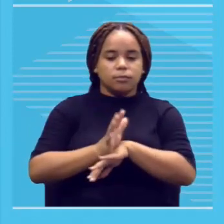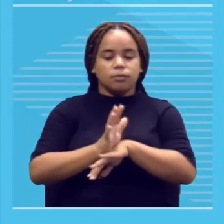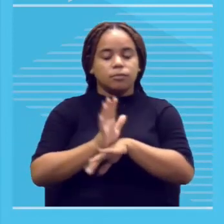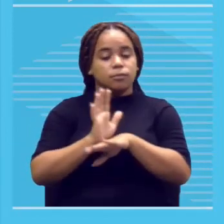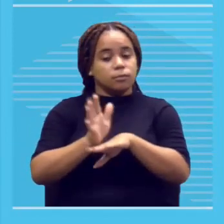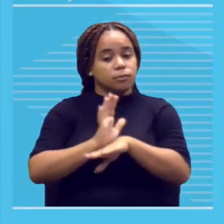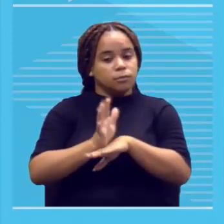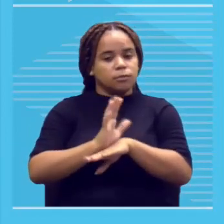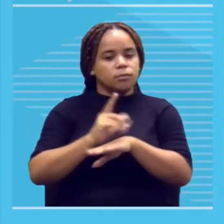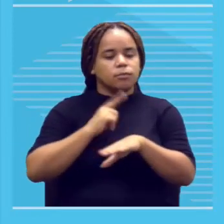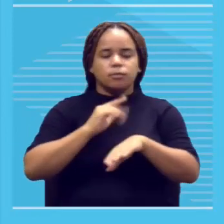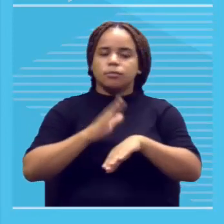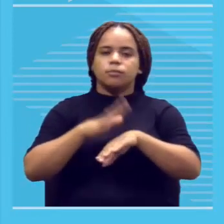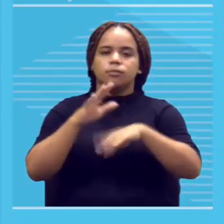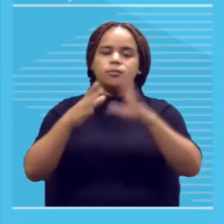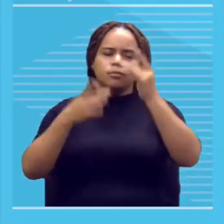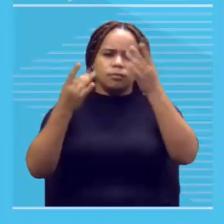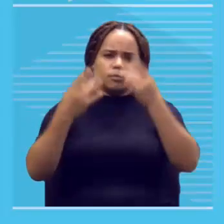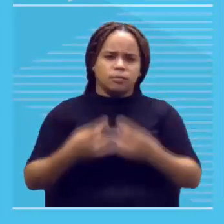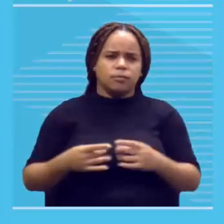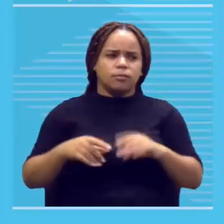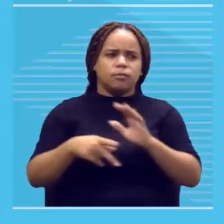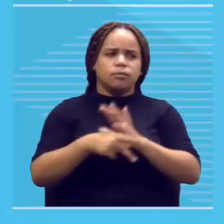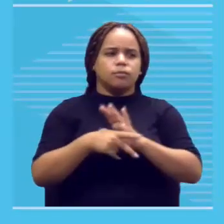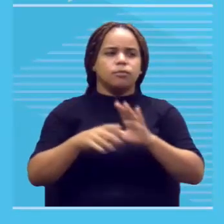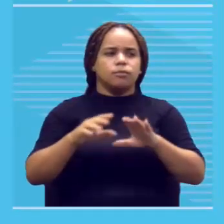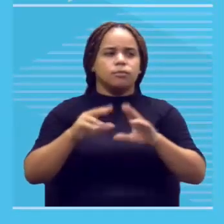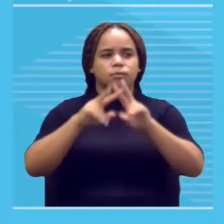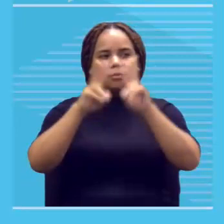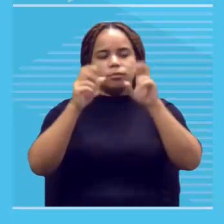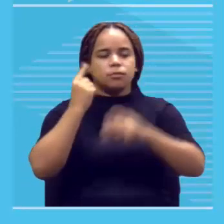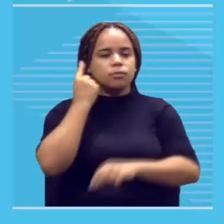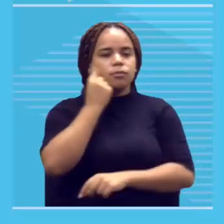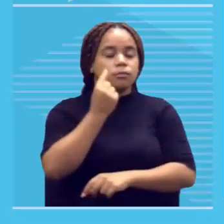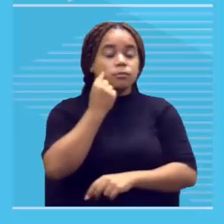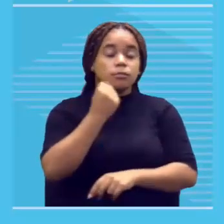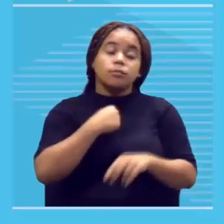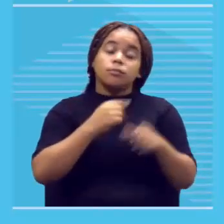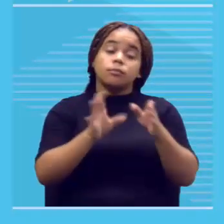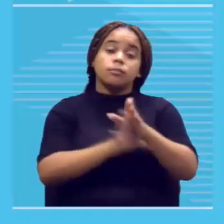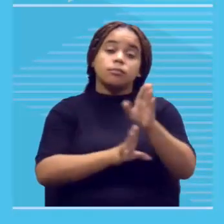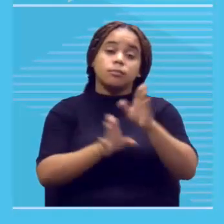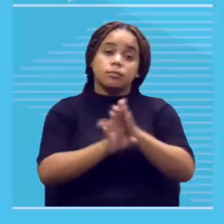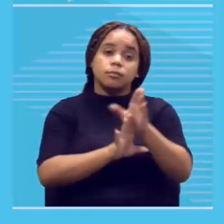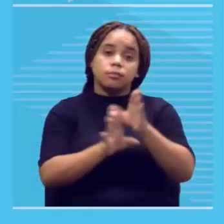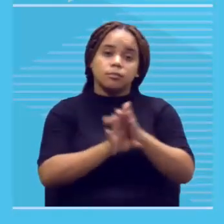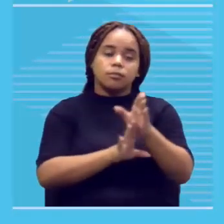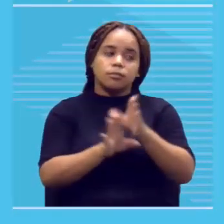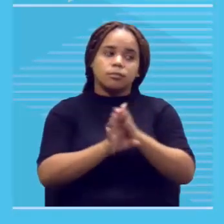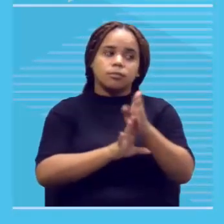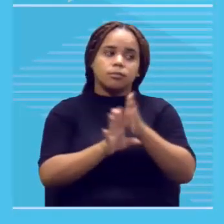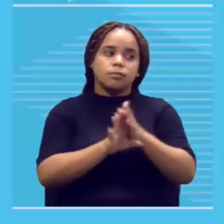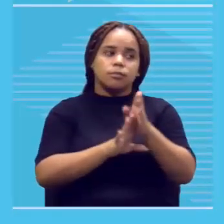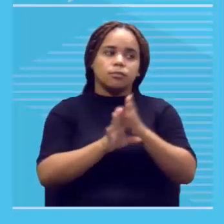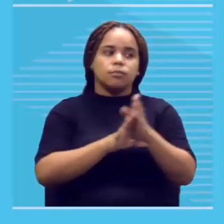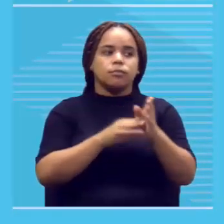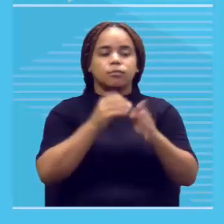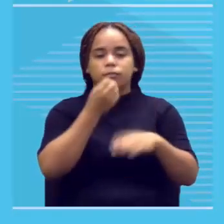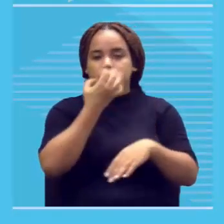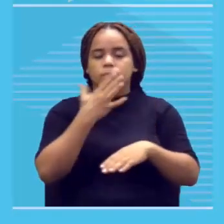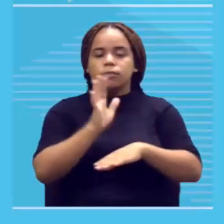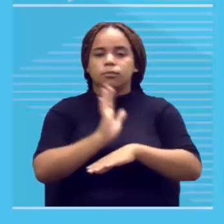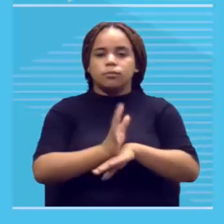alguns detalhes sobre a vida de Allan Kardec Eu recomendo o filme muito bom Eu Não Sou Espírita sou